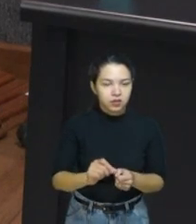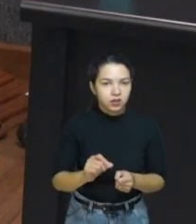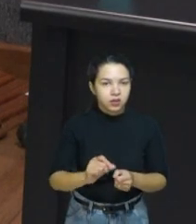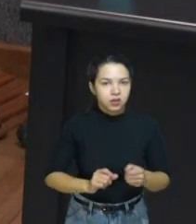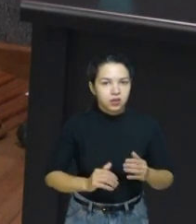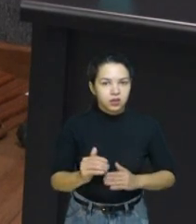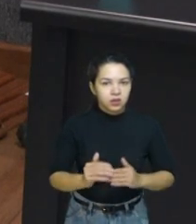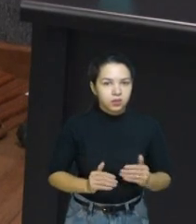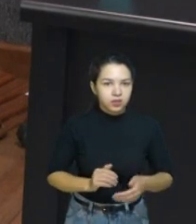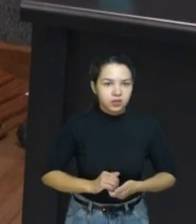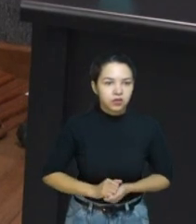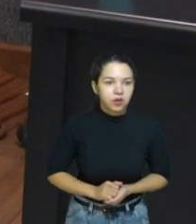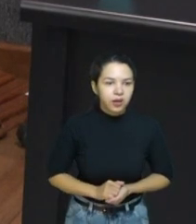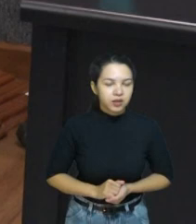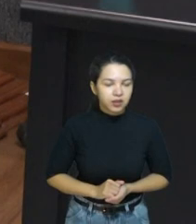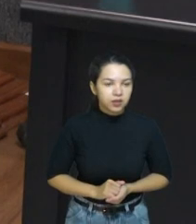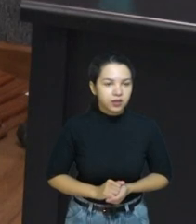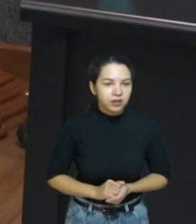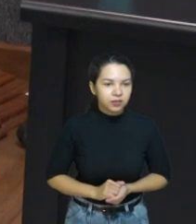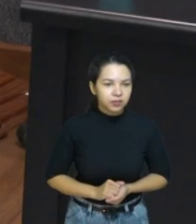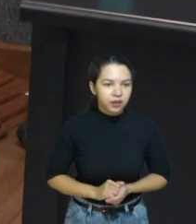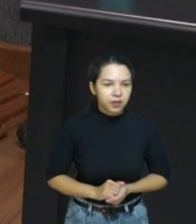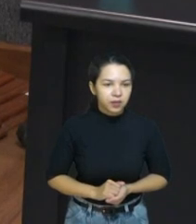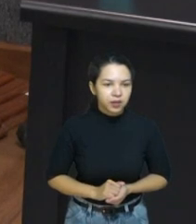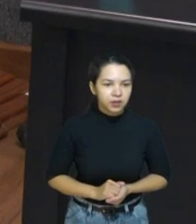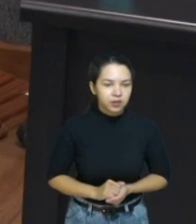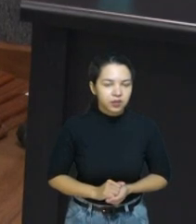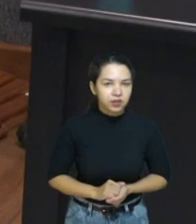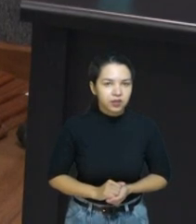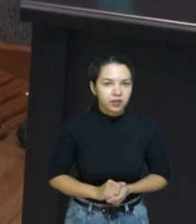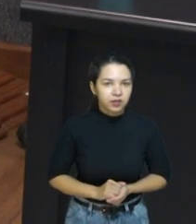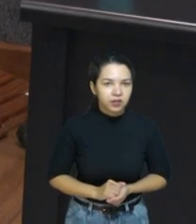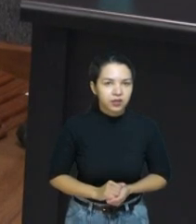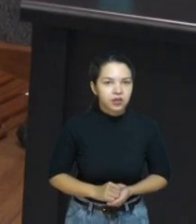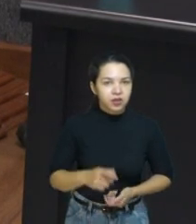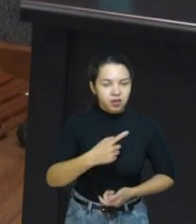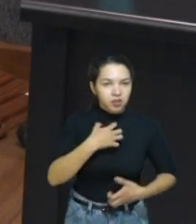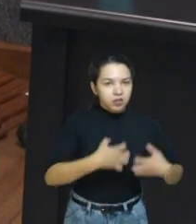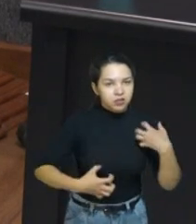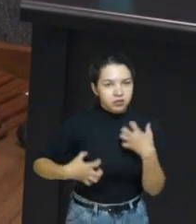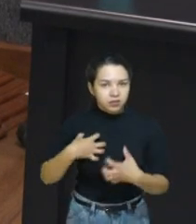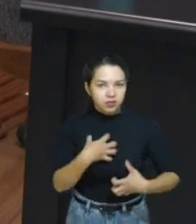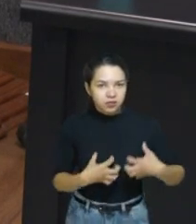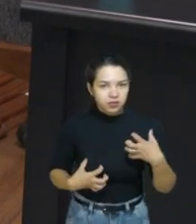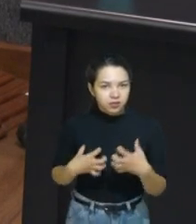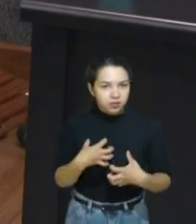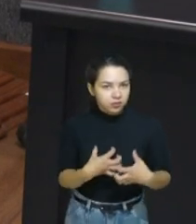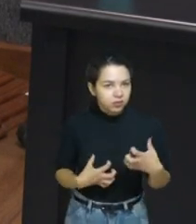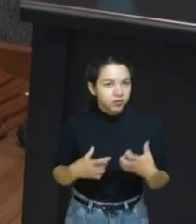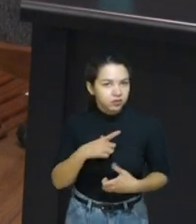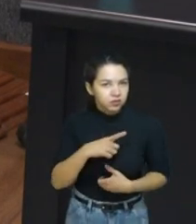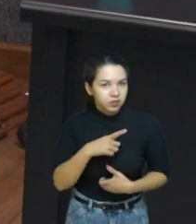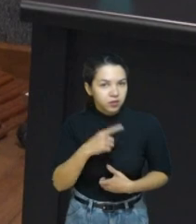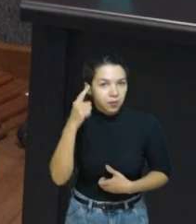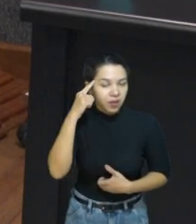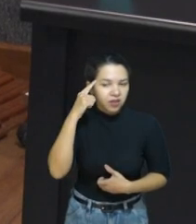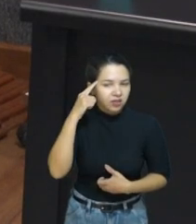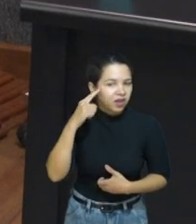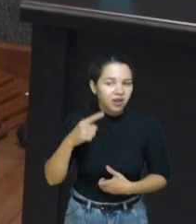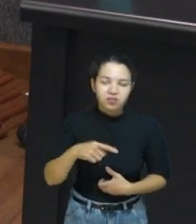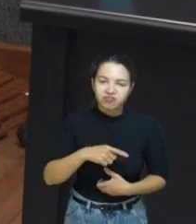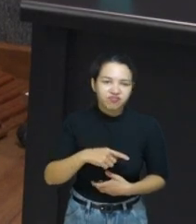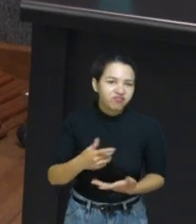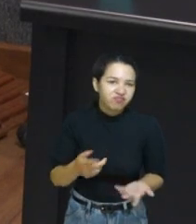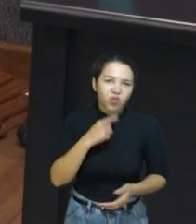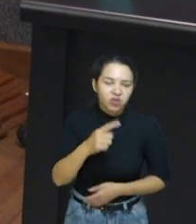pequenas atitudes, né? Na somatória delas. E, às vezes, a gente está cada vez mais agoniado com isso. A gente acha que não vai dar mais tempo às pequenas